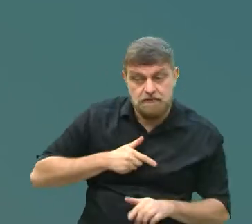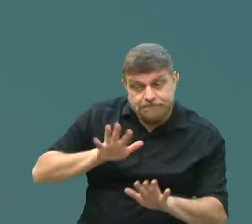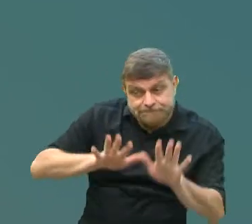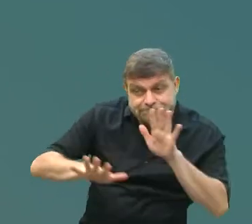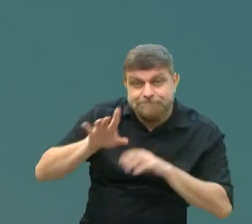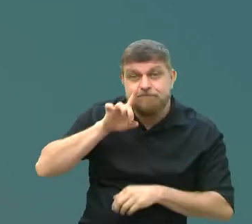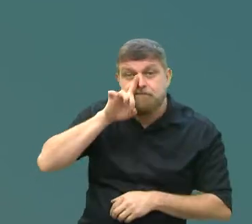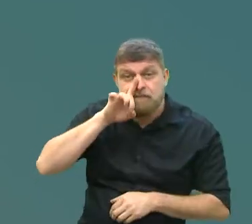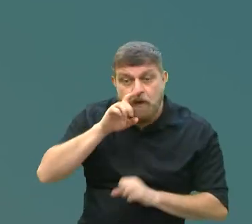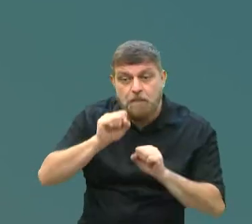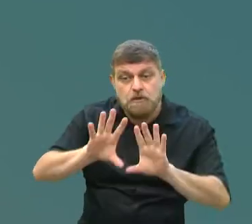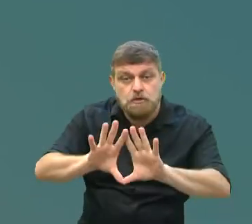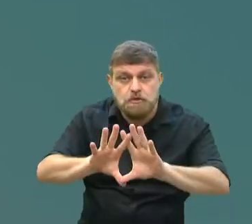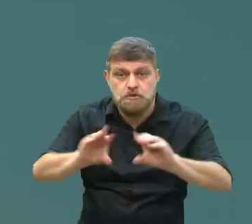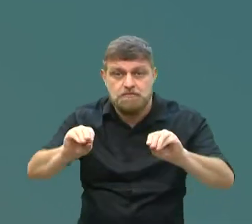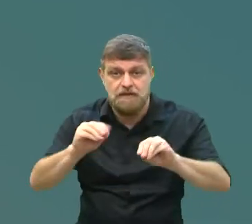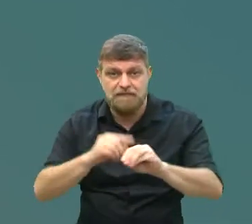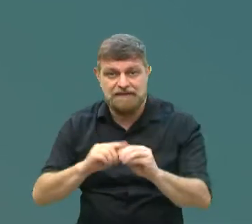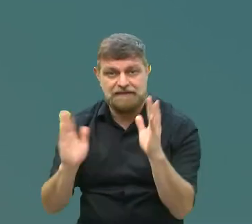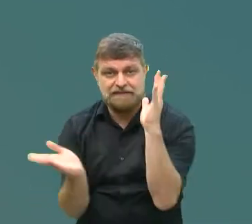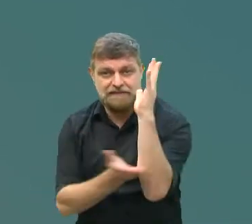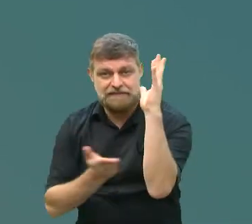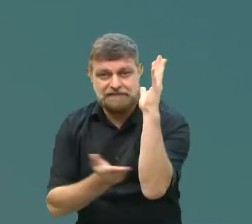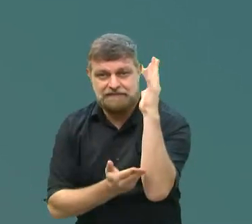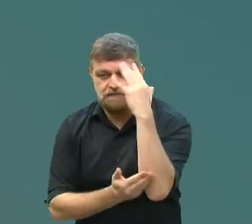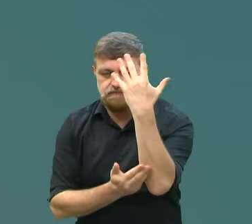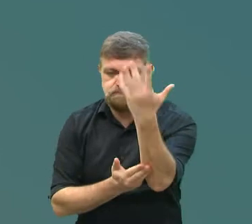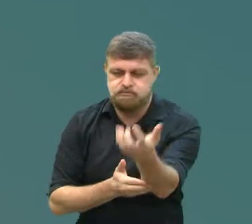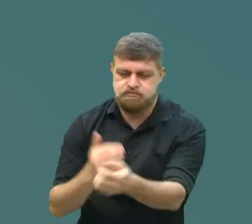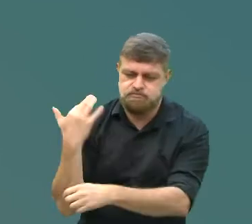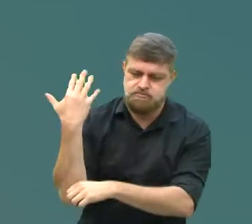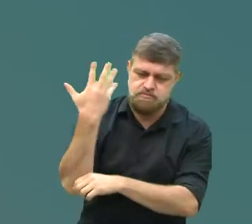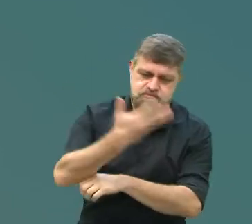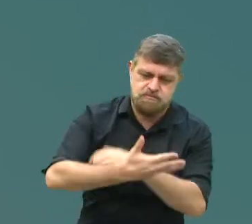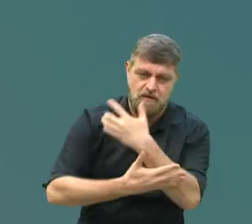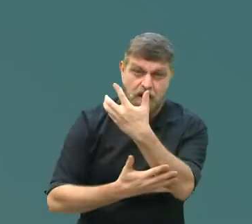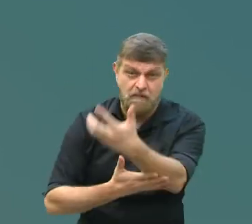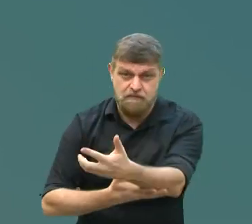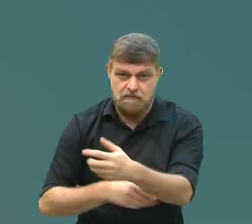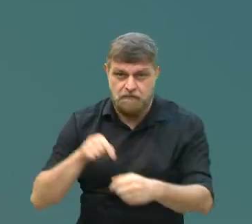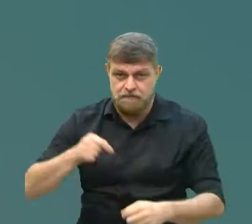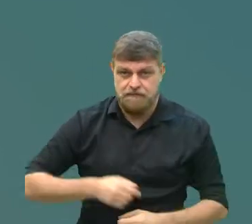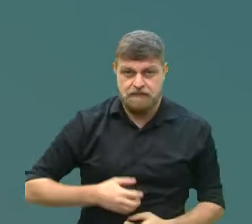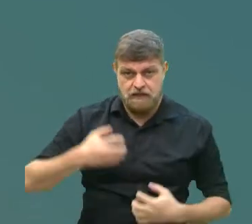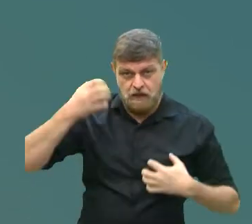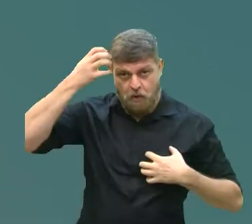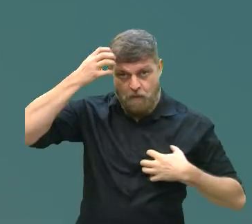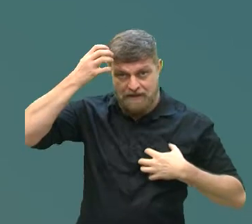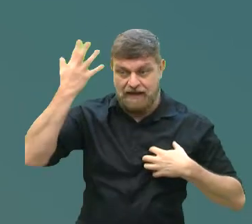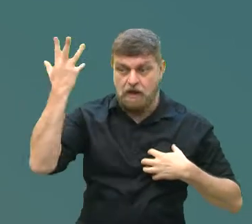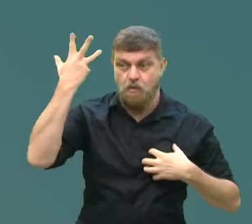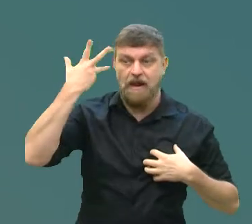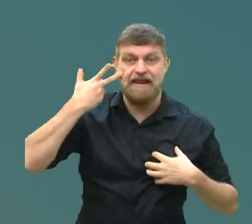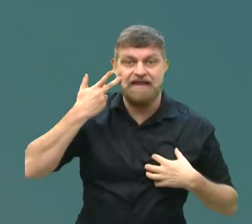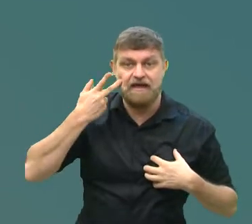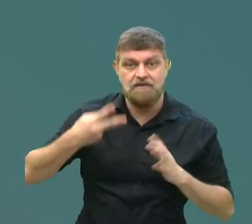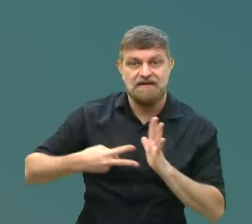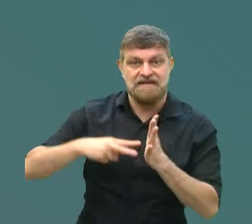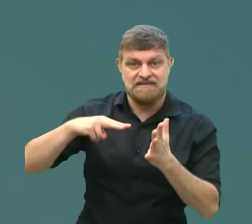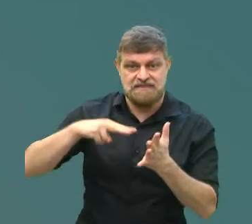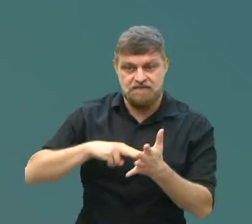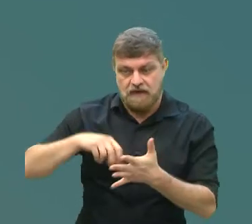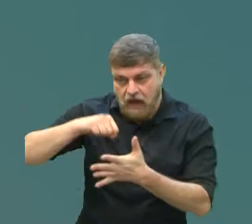de extinção por conta das destruições da Mata Atlântica. Tanto é que ele se transformou em um símbolo do movimento